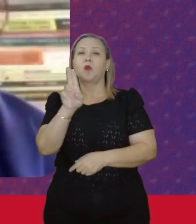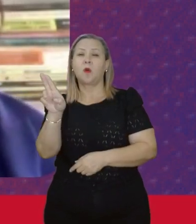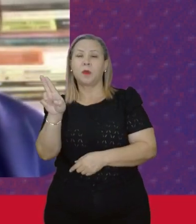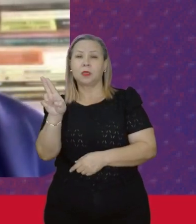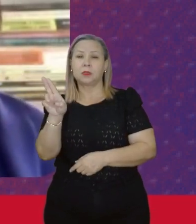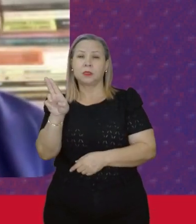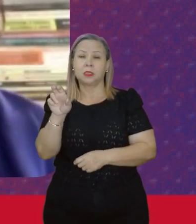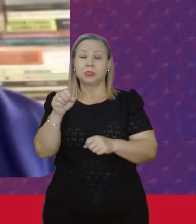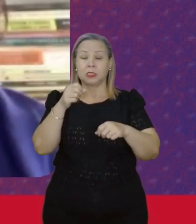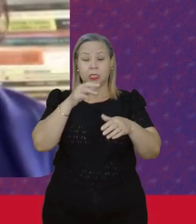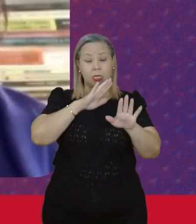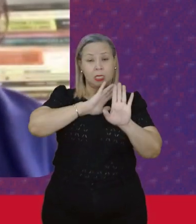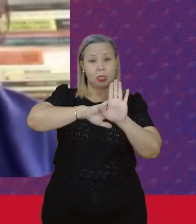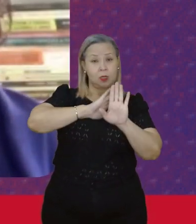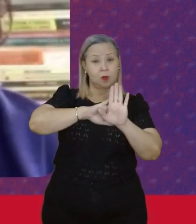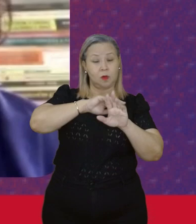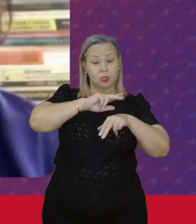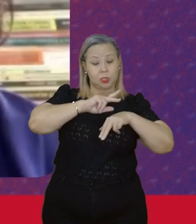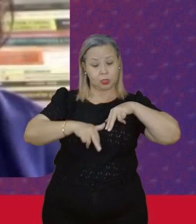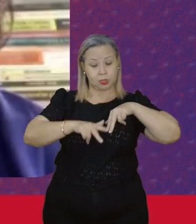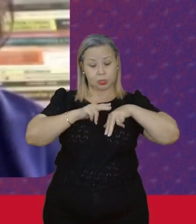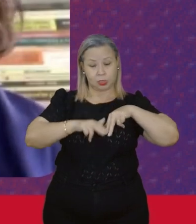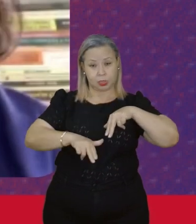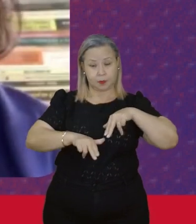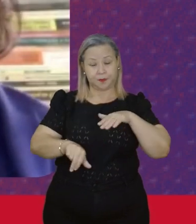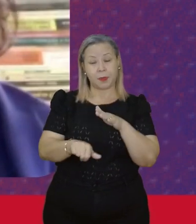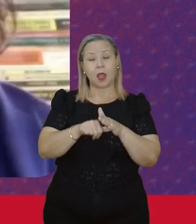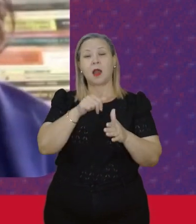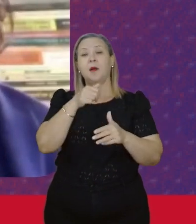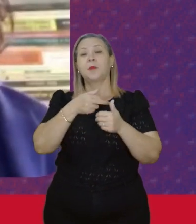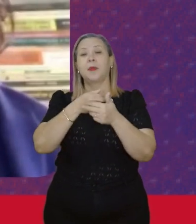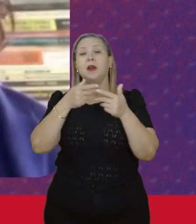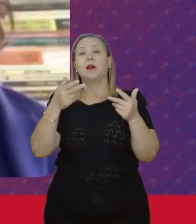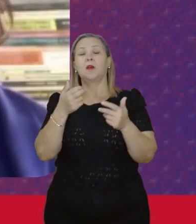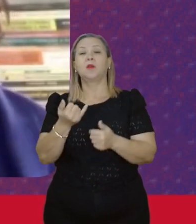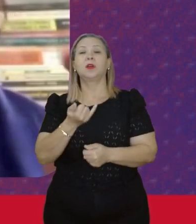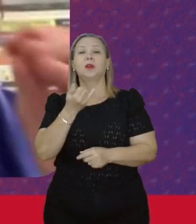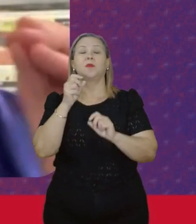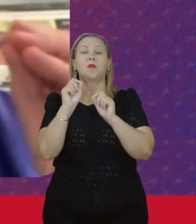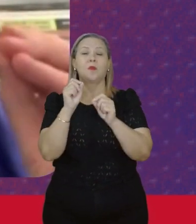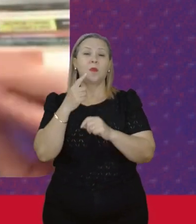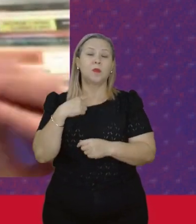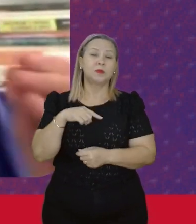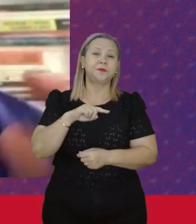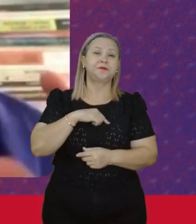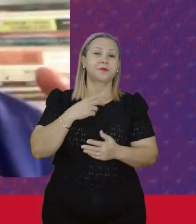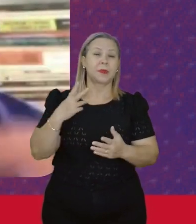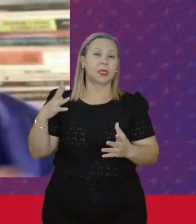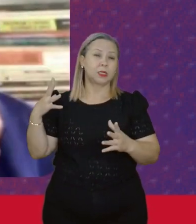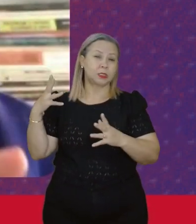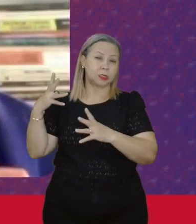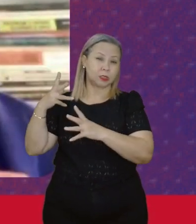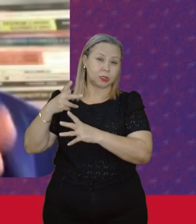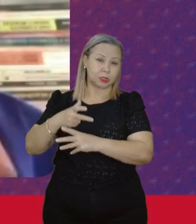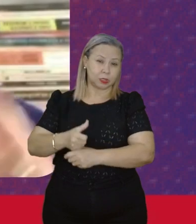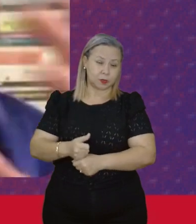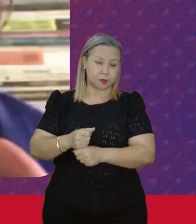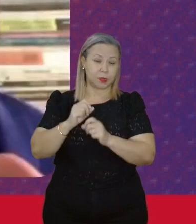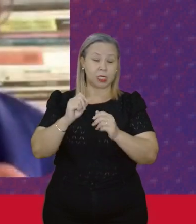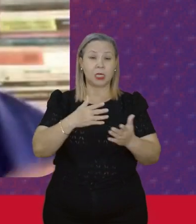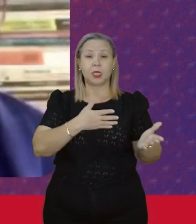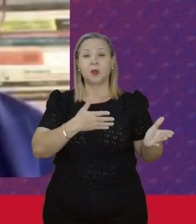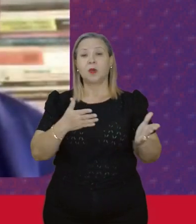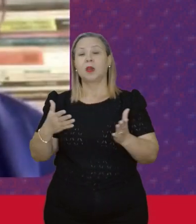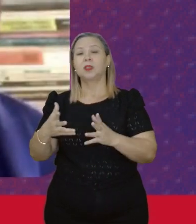gênero. Bem, a primeira coisa que é importante a gente retomar é que durante muitos